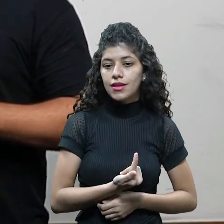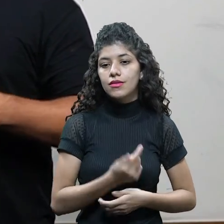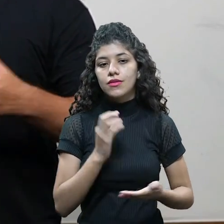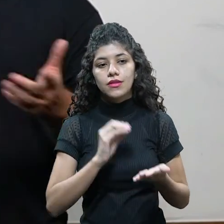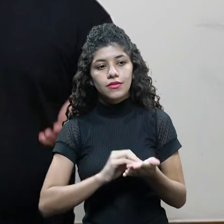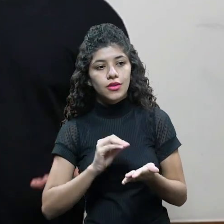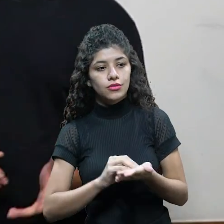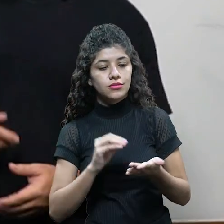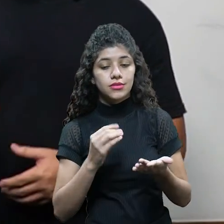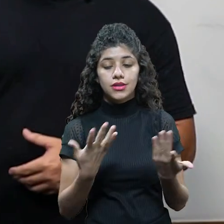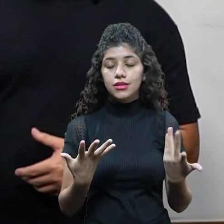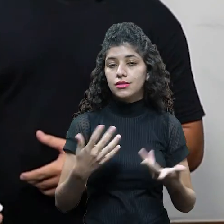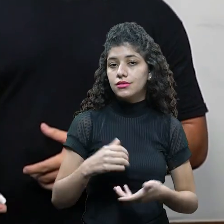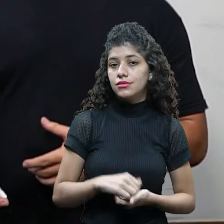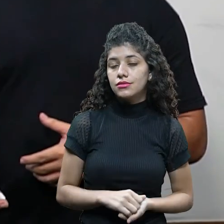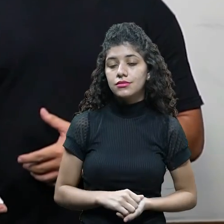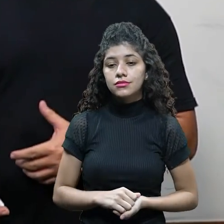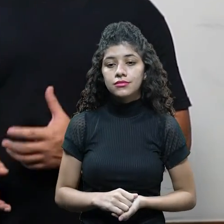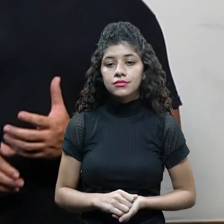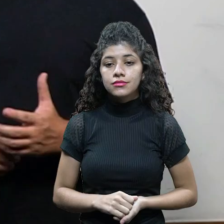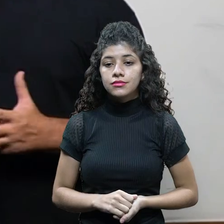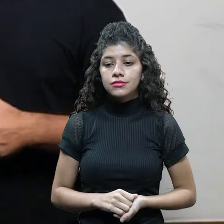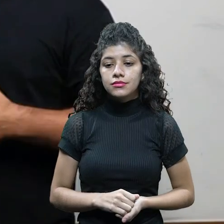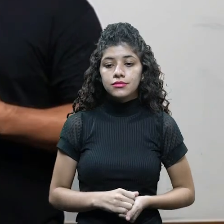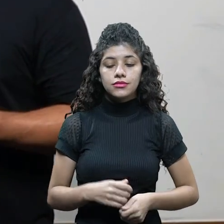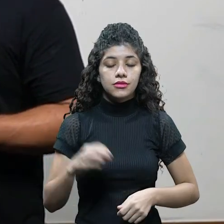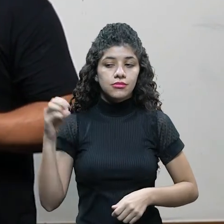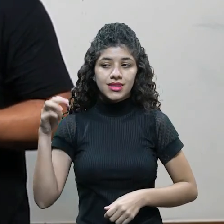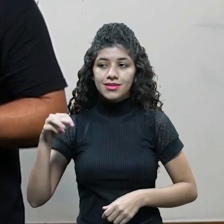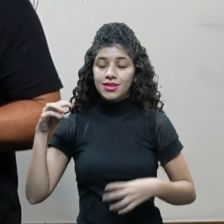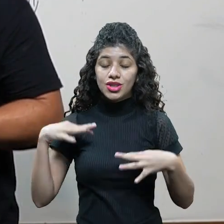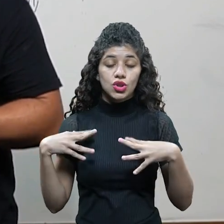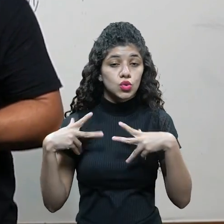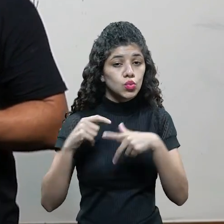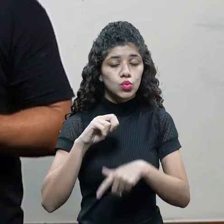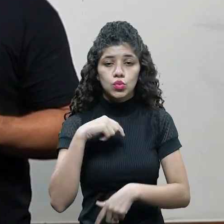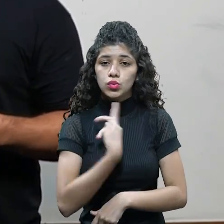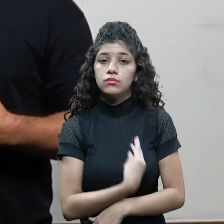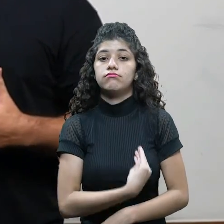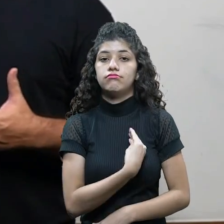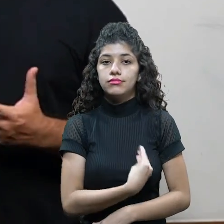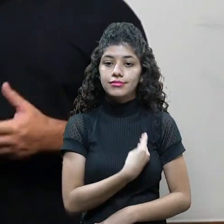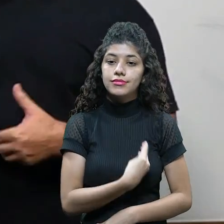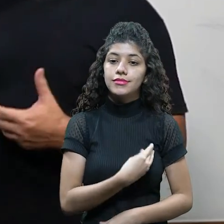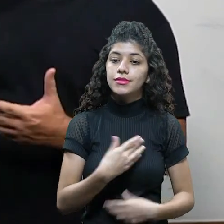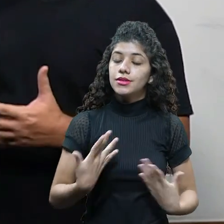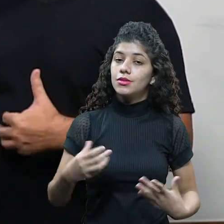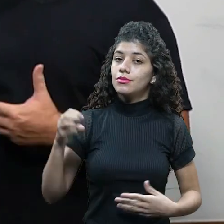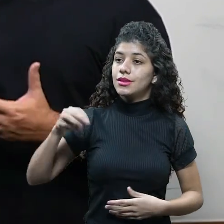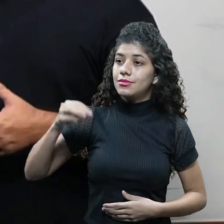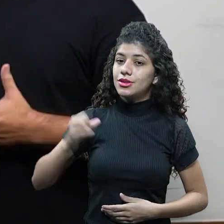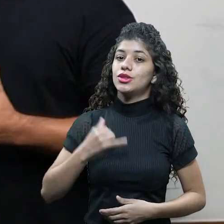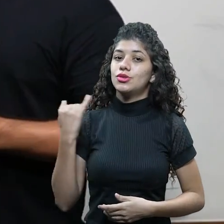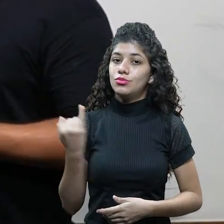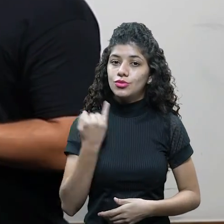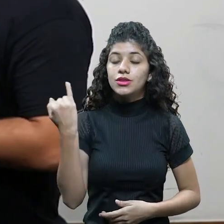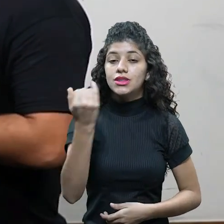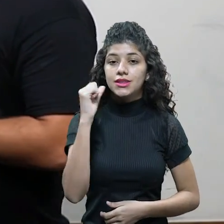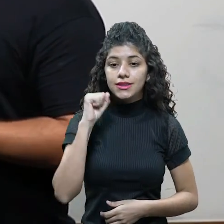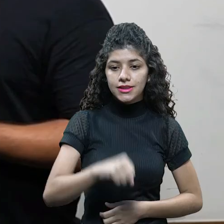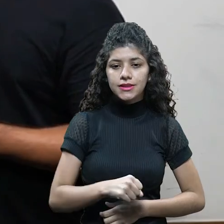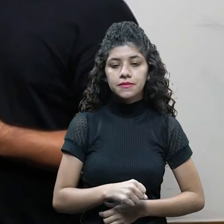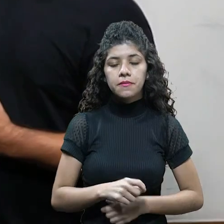vai faltar comida, ou vai sobrar comida. Então a matemática está presente em tudo em nossas vidas. Então a matemática ela é extremamente